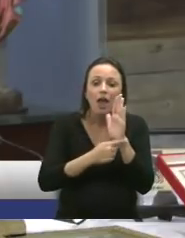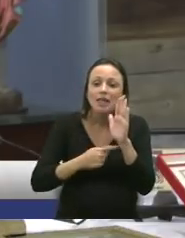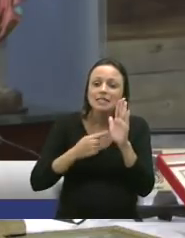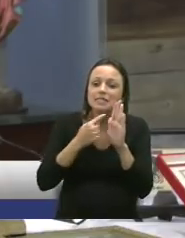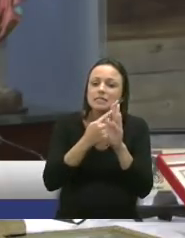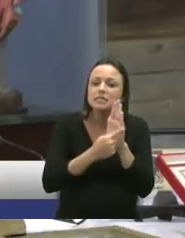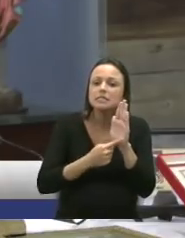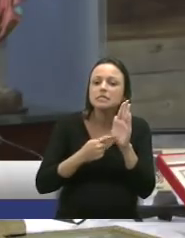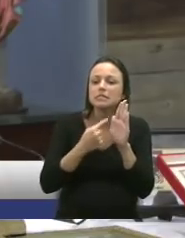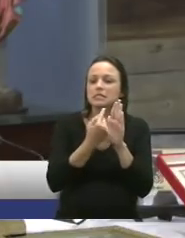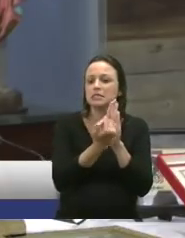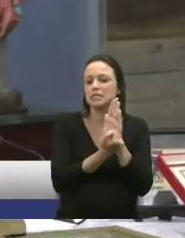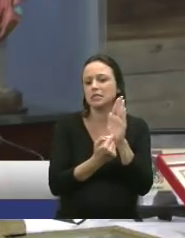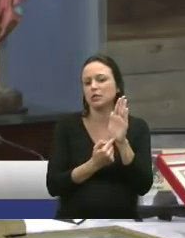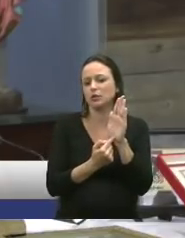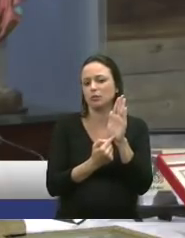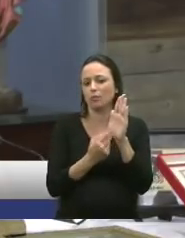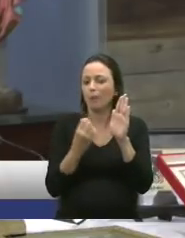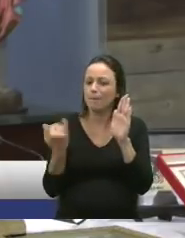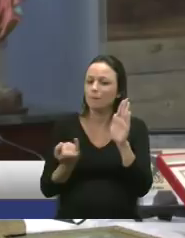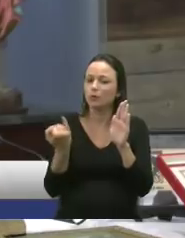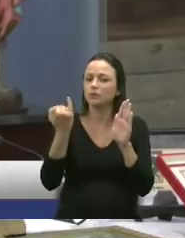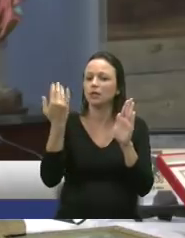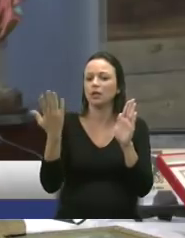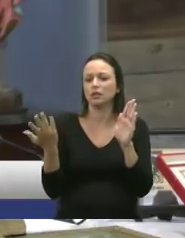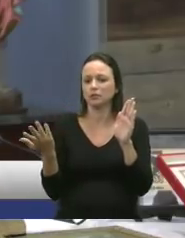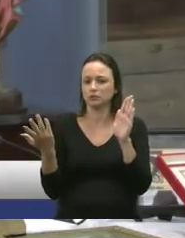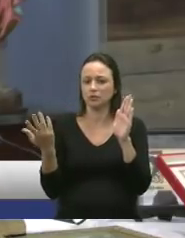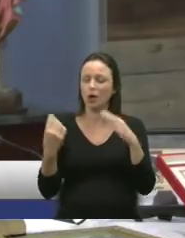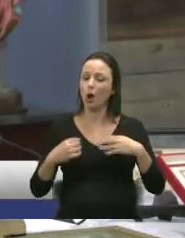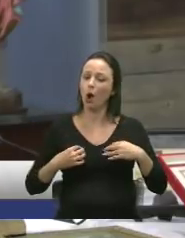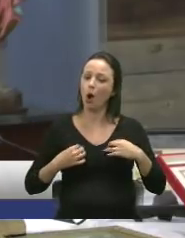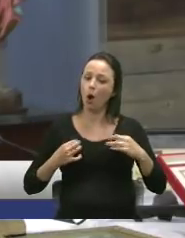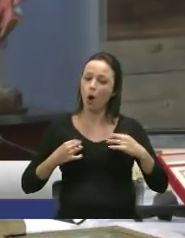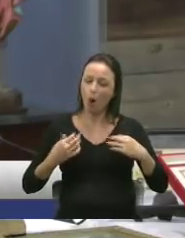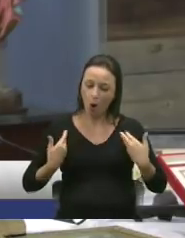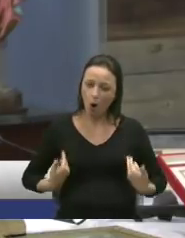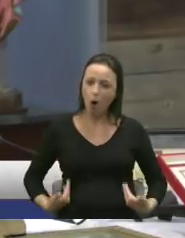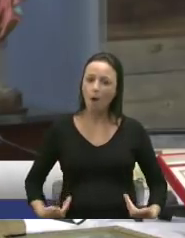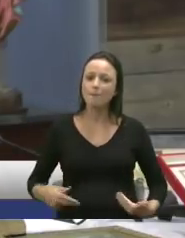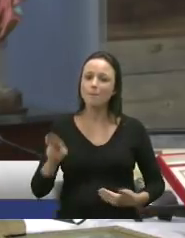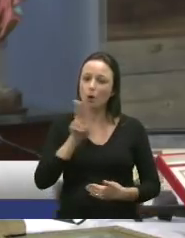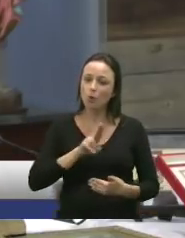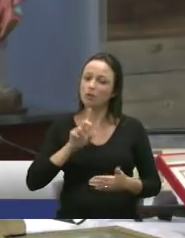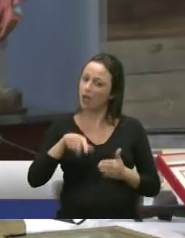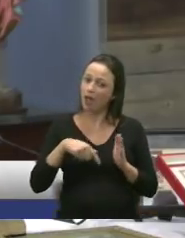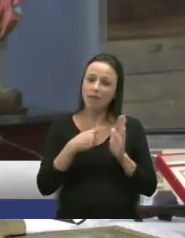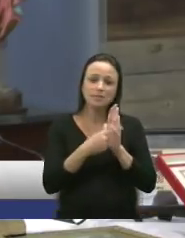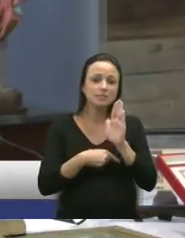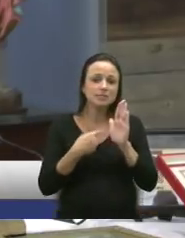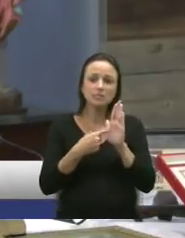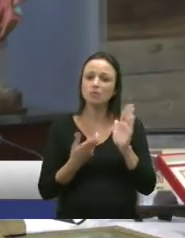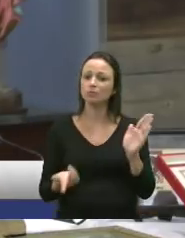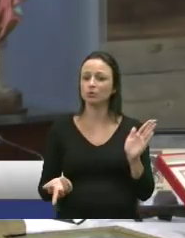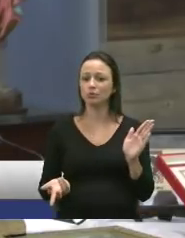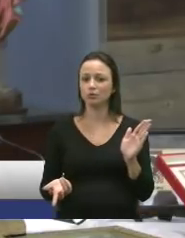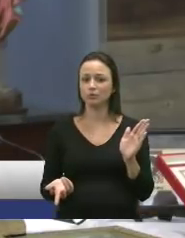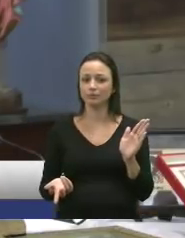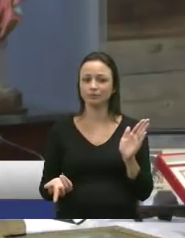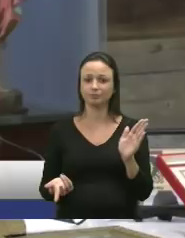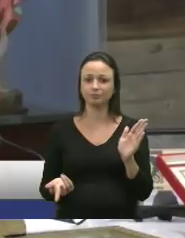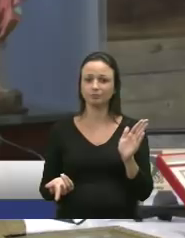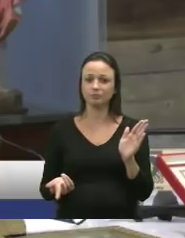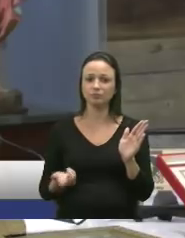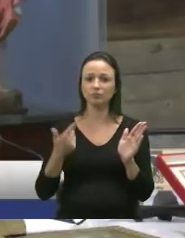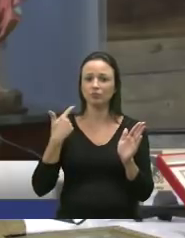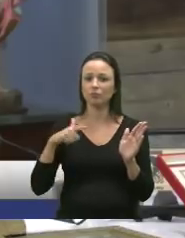grande, eles têm uma importância muito grande. A roupa que se usa é um símbolo. Não existe traje neutro,